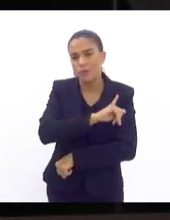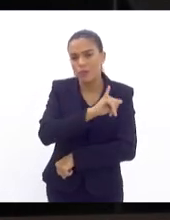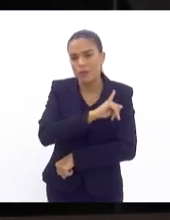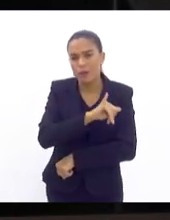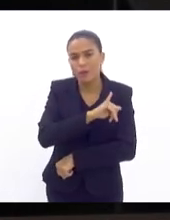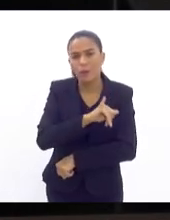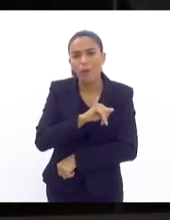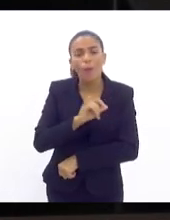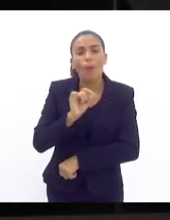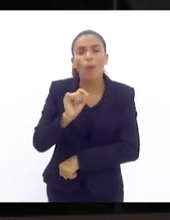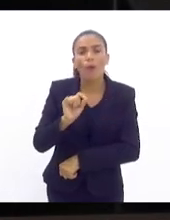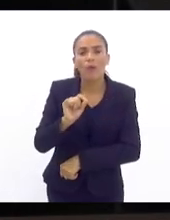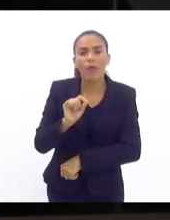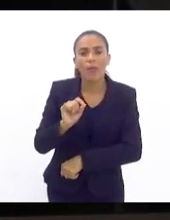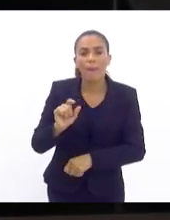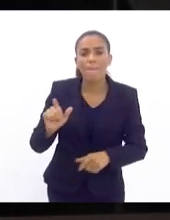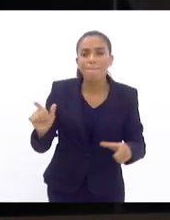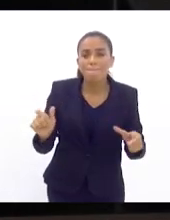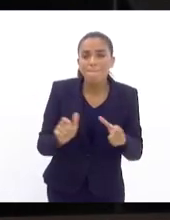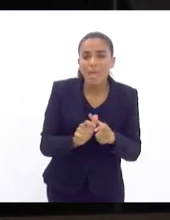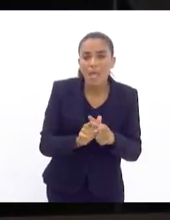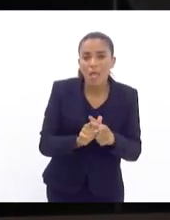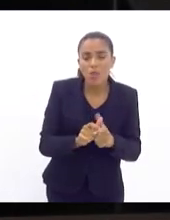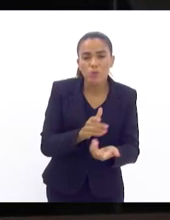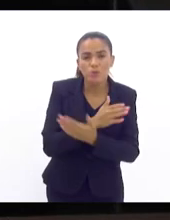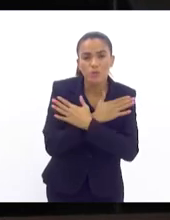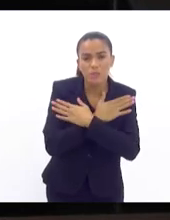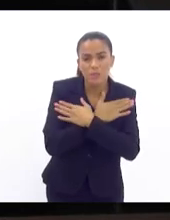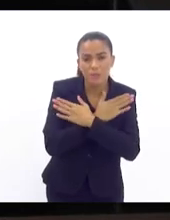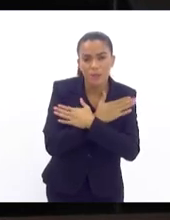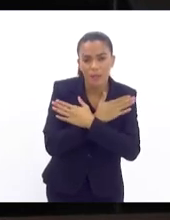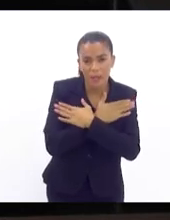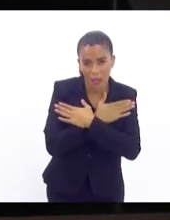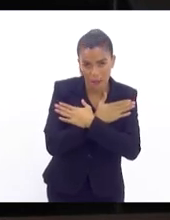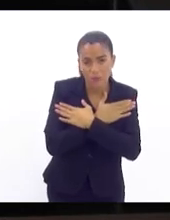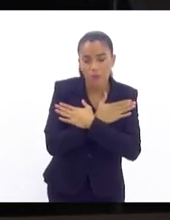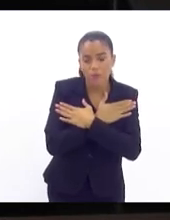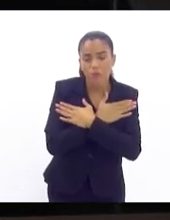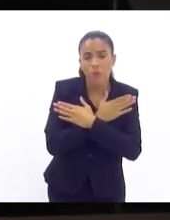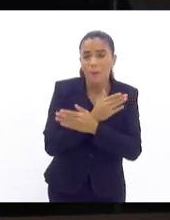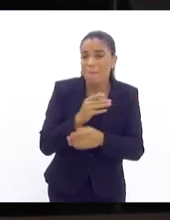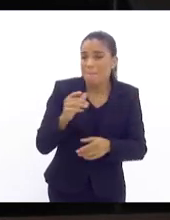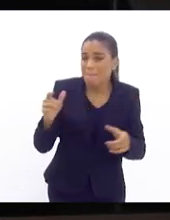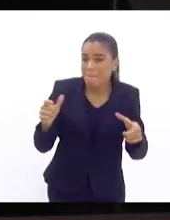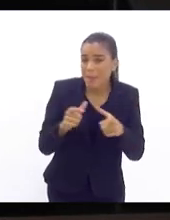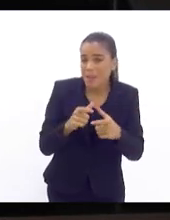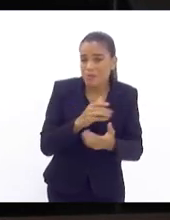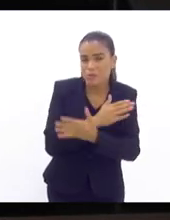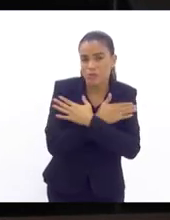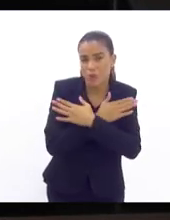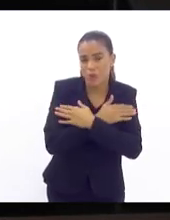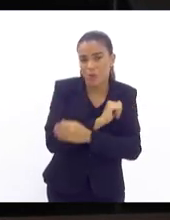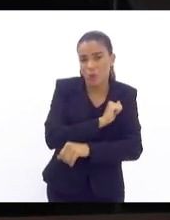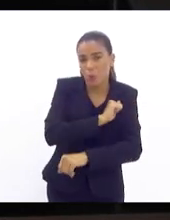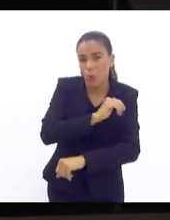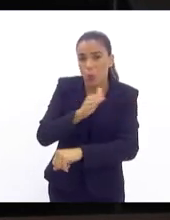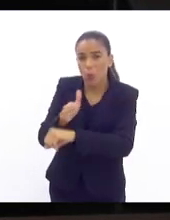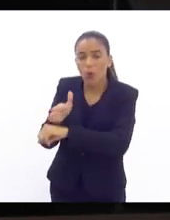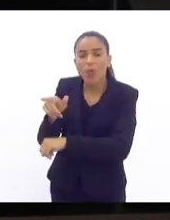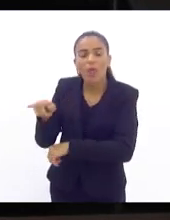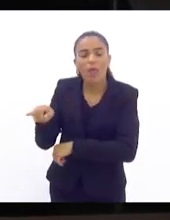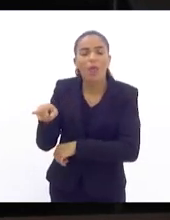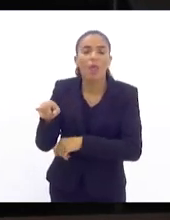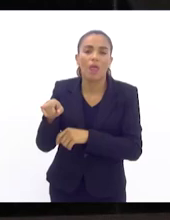menos desocupado do que os estados da estado do Rio, né? Menos desocupados do que os estados da região